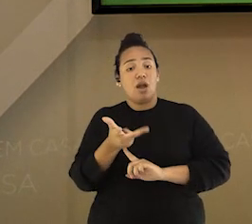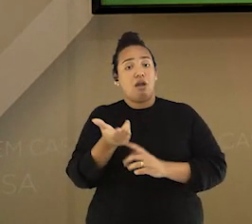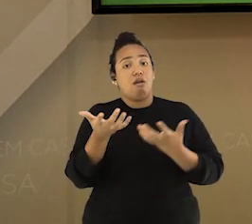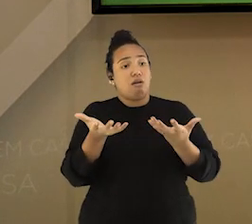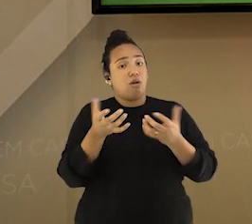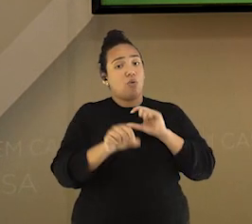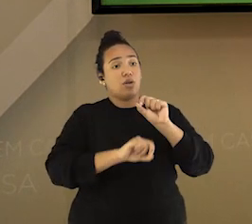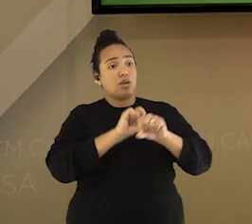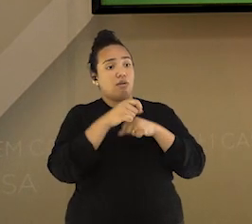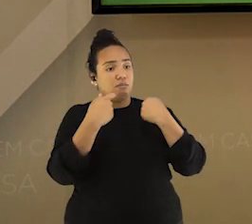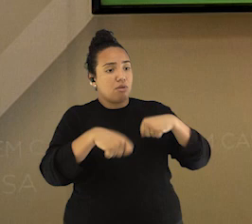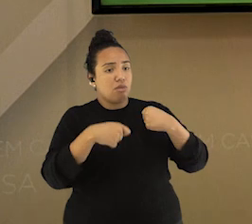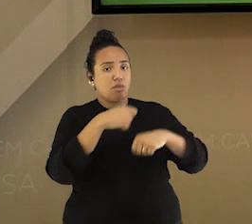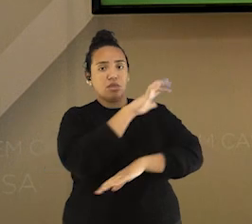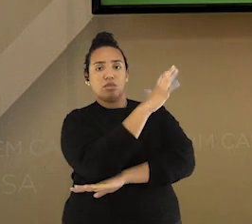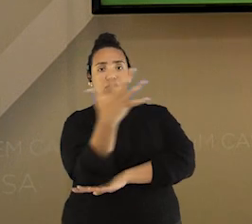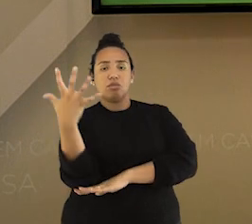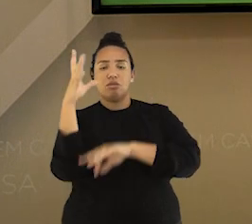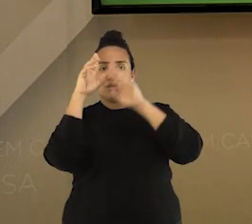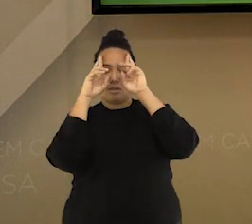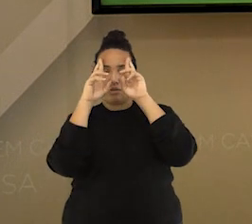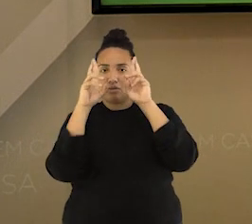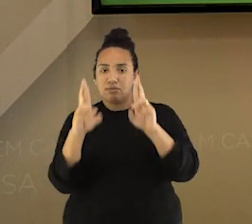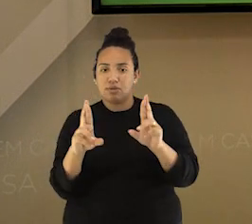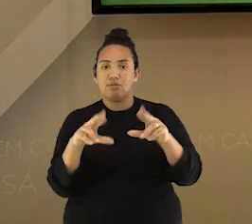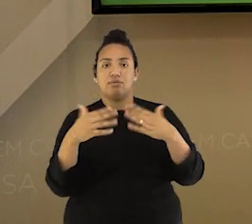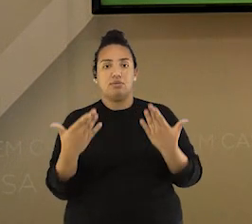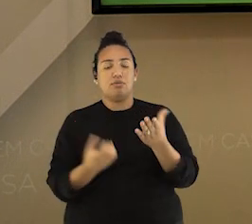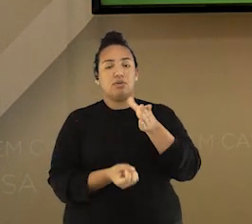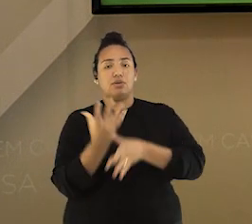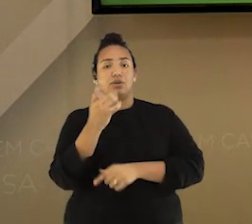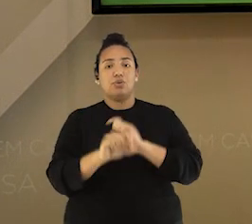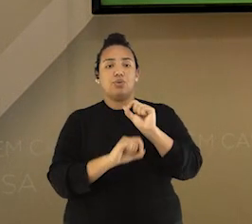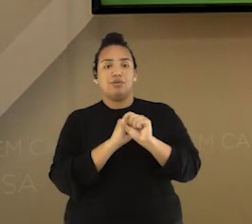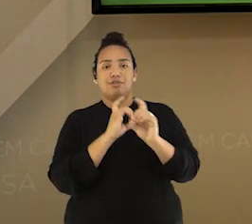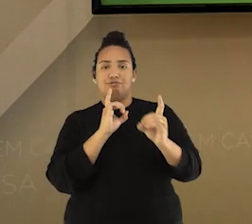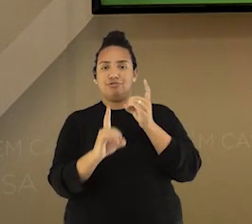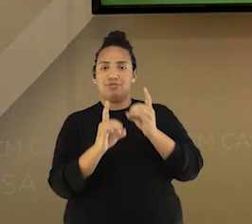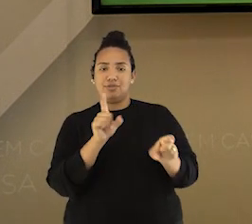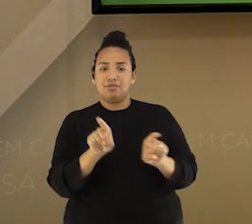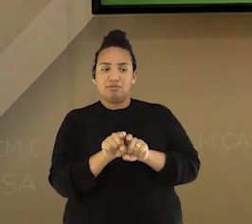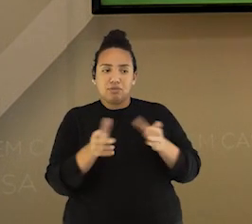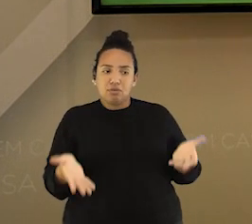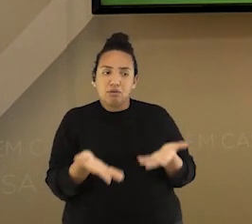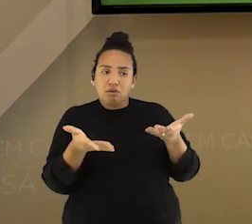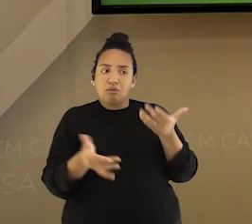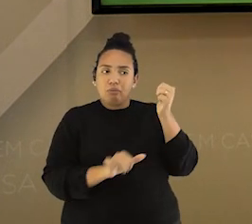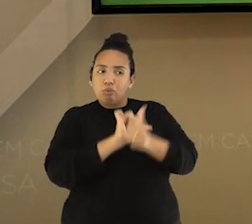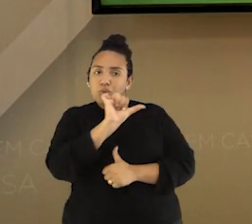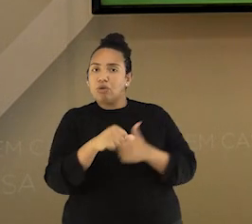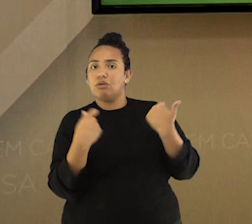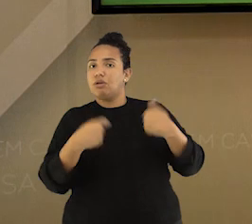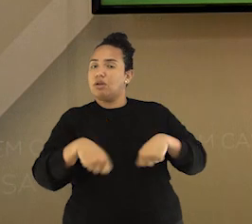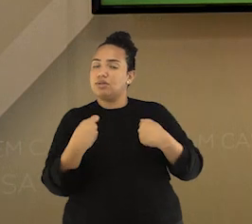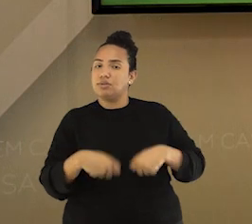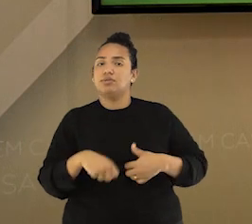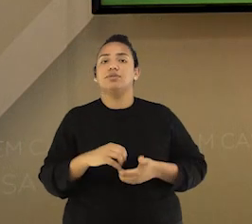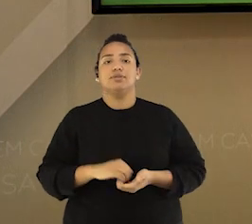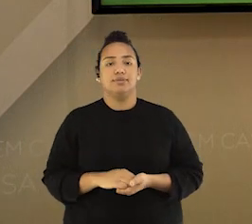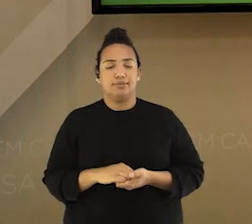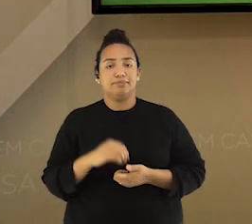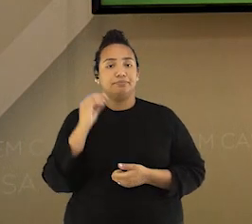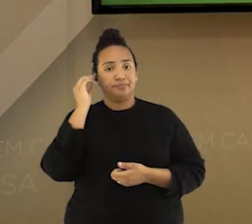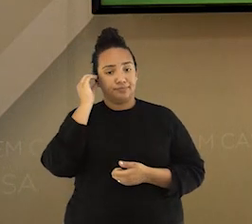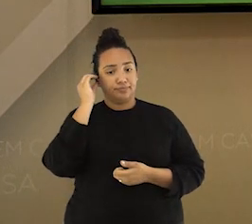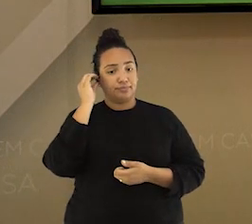pela natureza, propiciando diálogos e incentivando as mudanças. E muitas das vezes os projetos